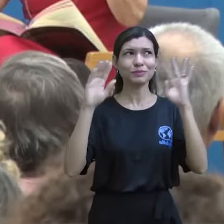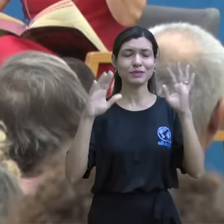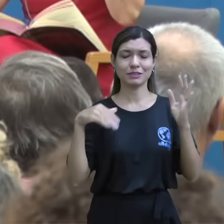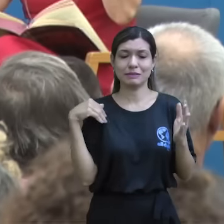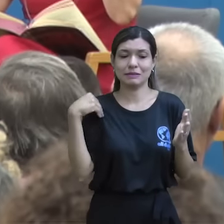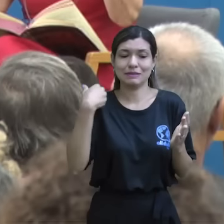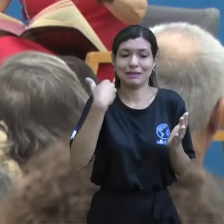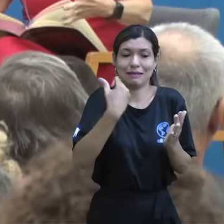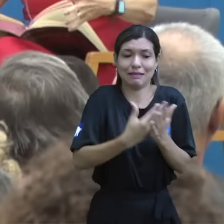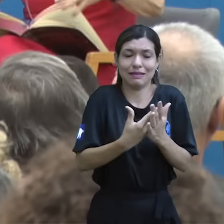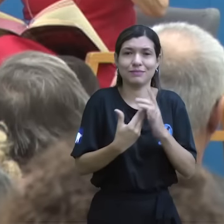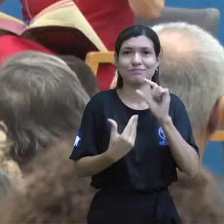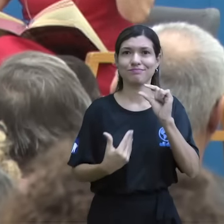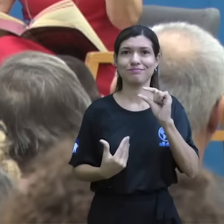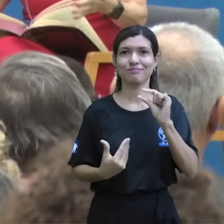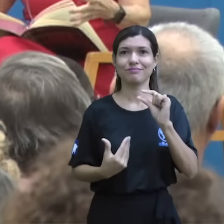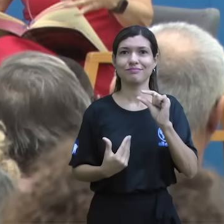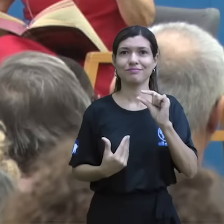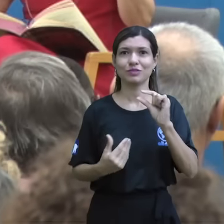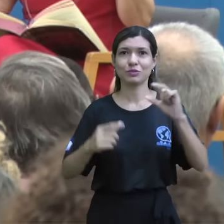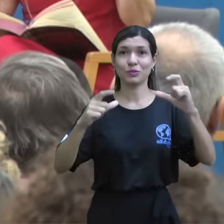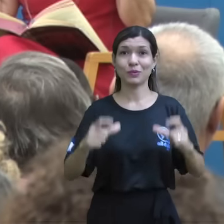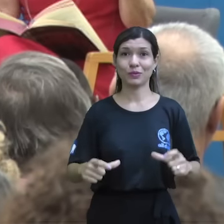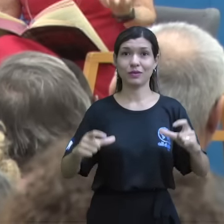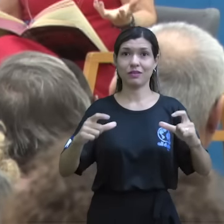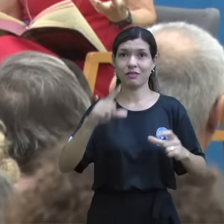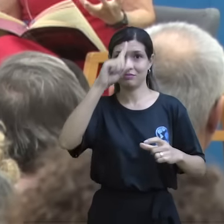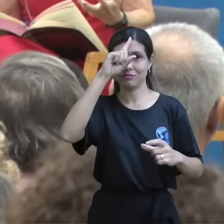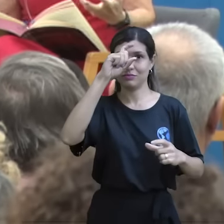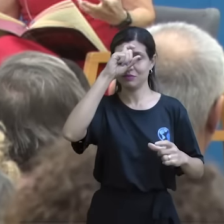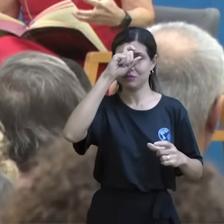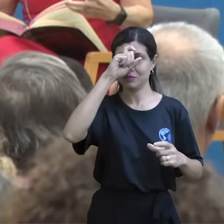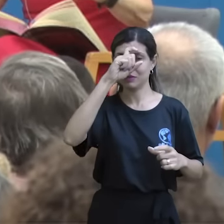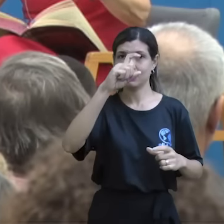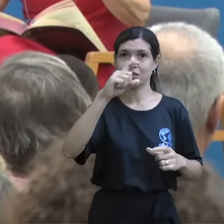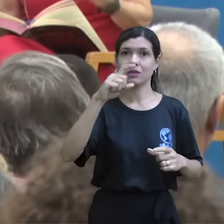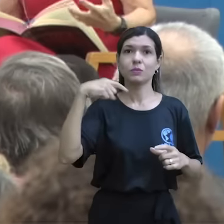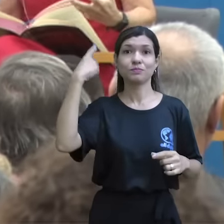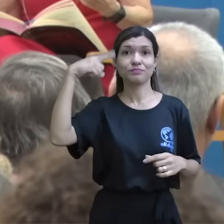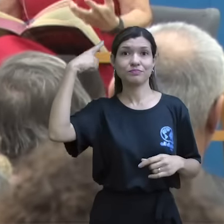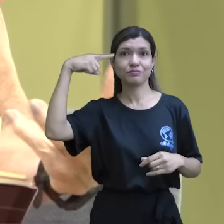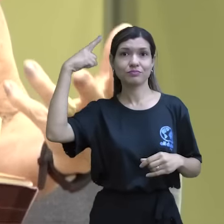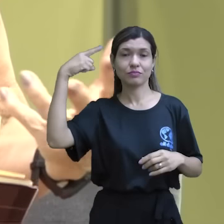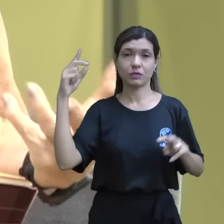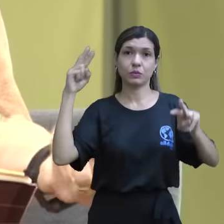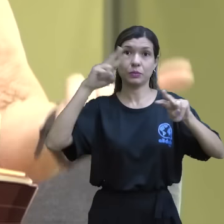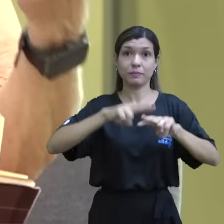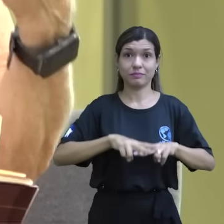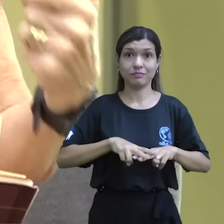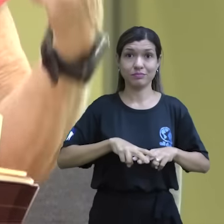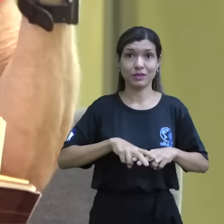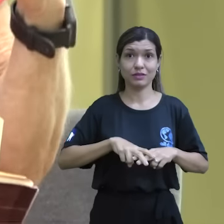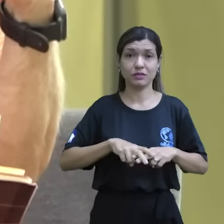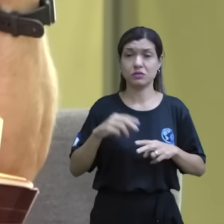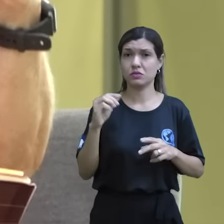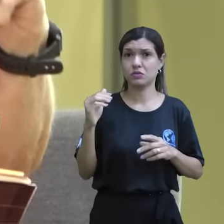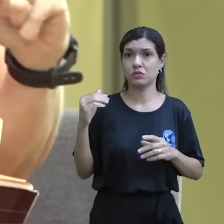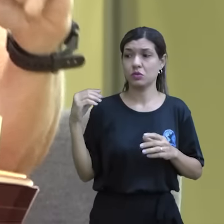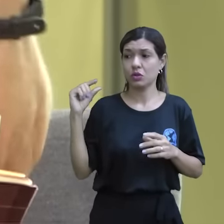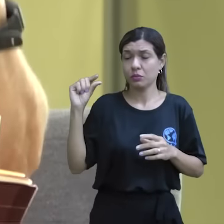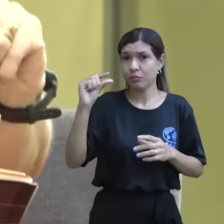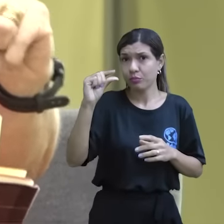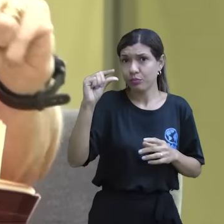de prender, serviciar os dementes, isso foi um grande ganho em que a psiquiatria